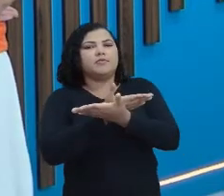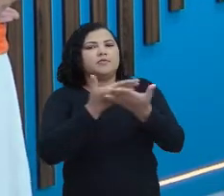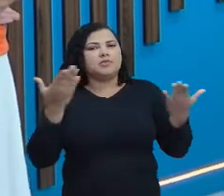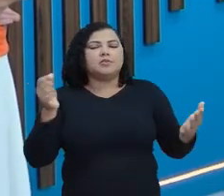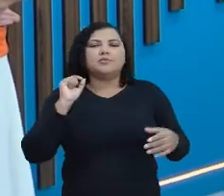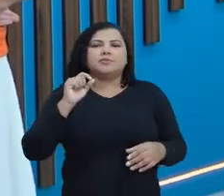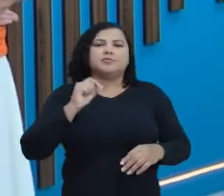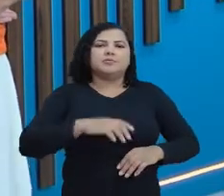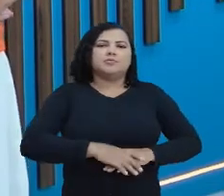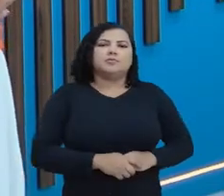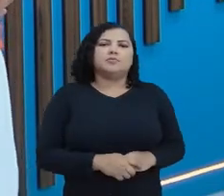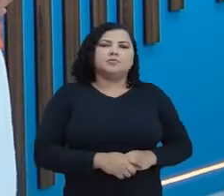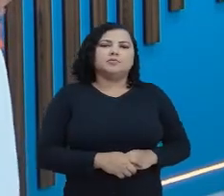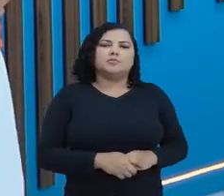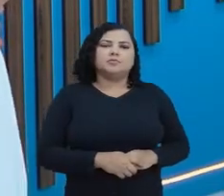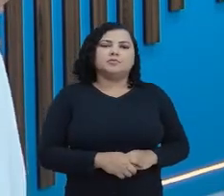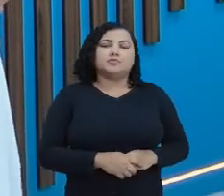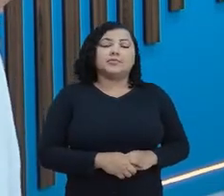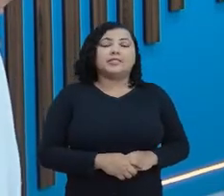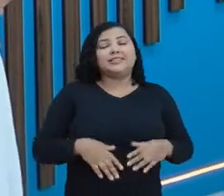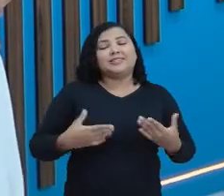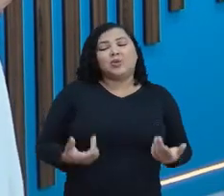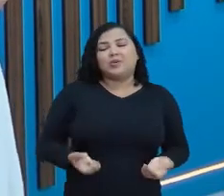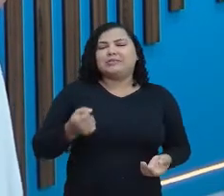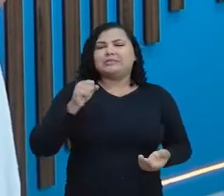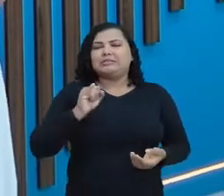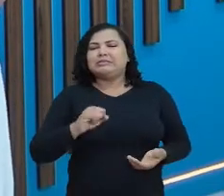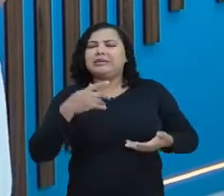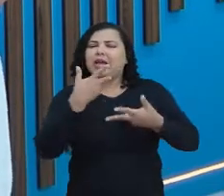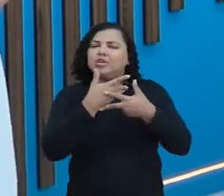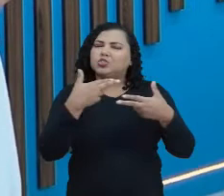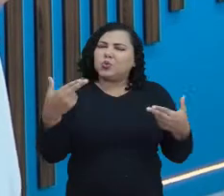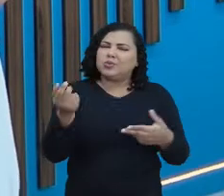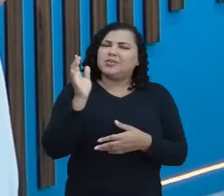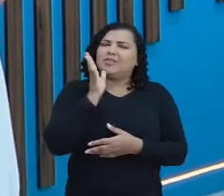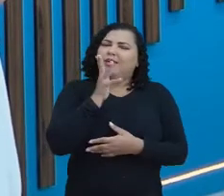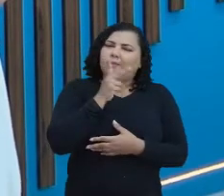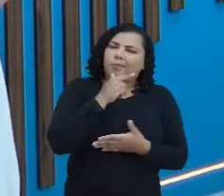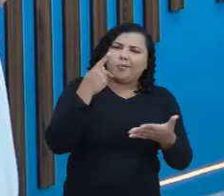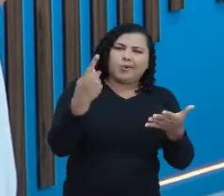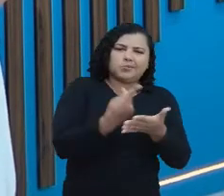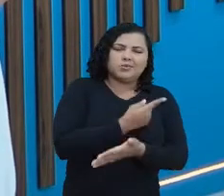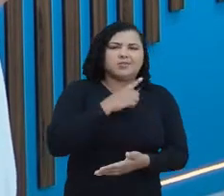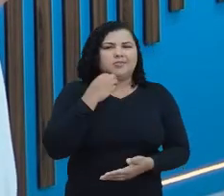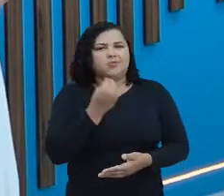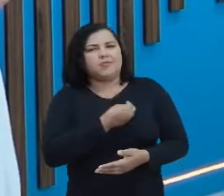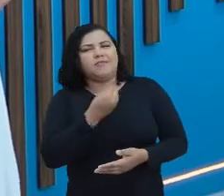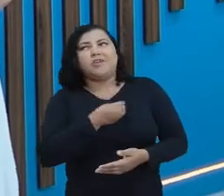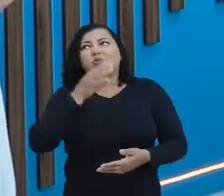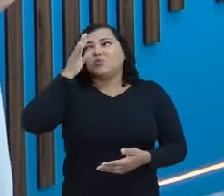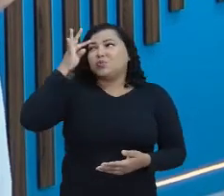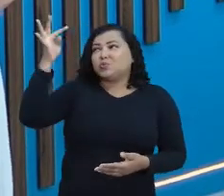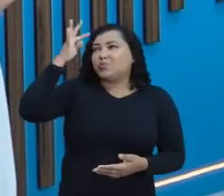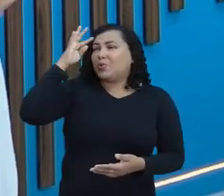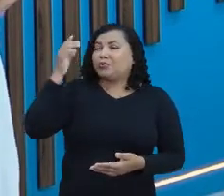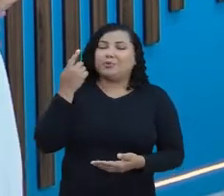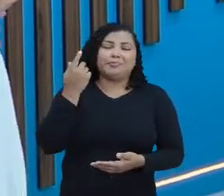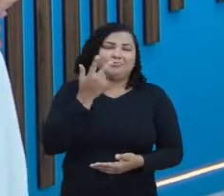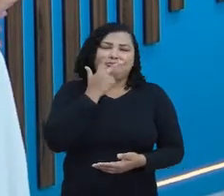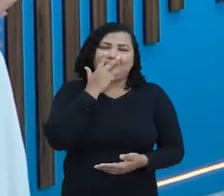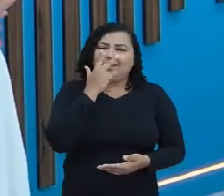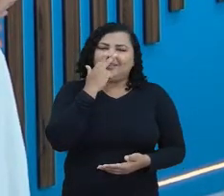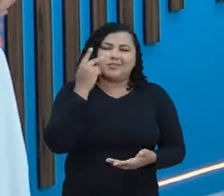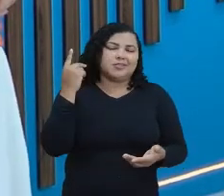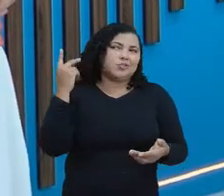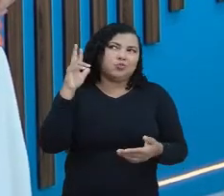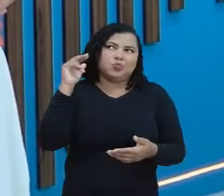que, mesmo que as coisas demorem um pouco para acontecer nas nossas vidas, ou nossos sonhos que pareçam que nunca vão para lugar